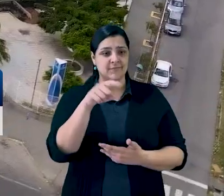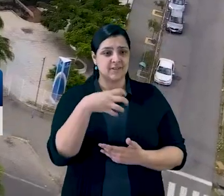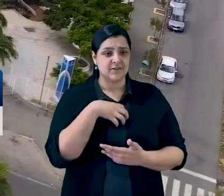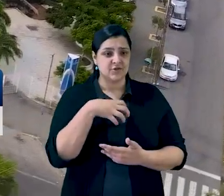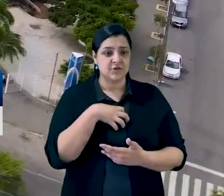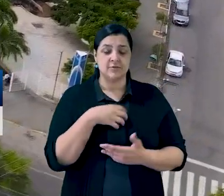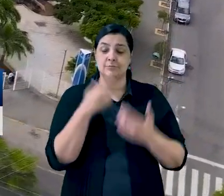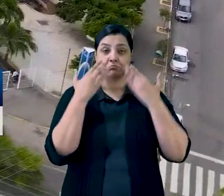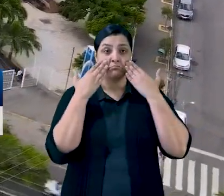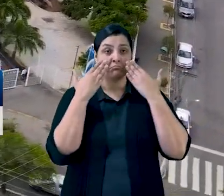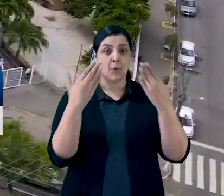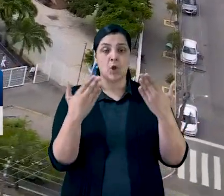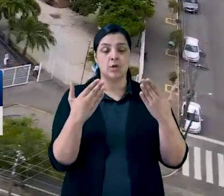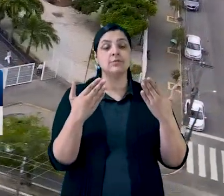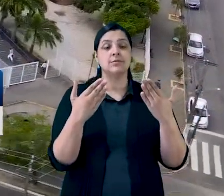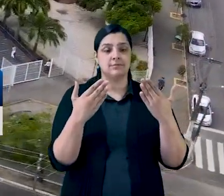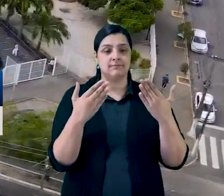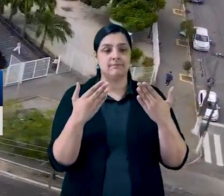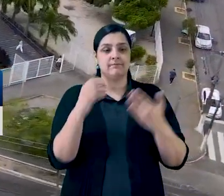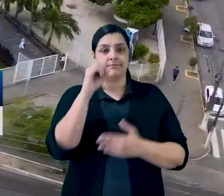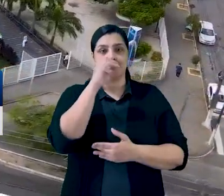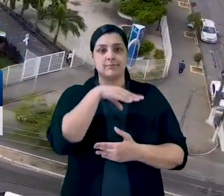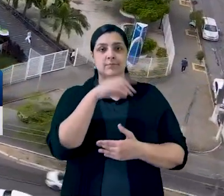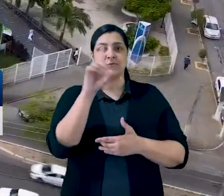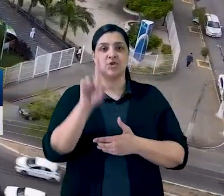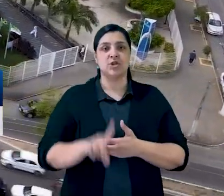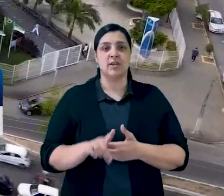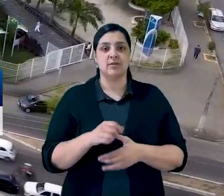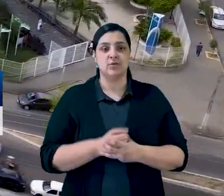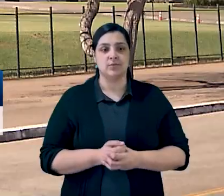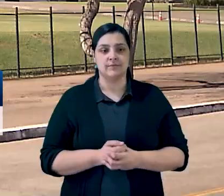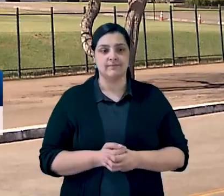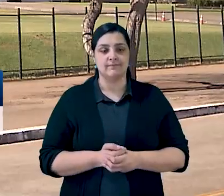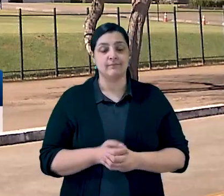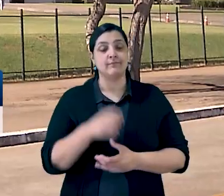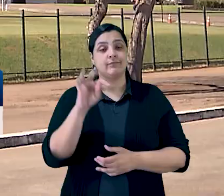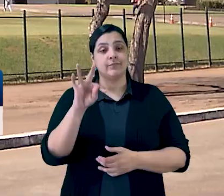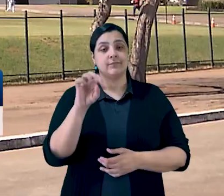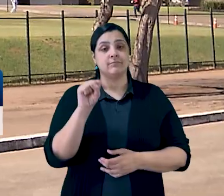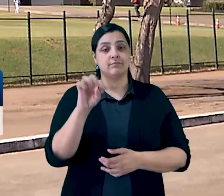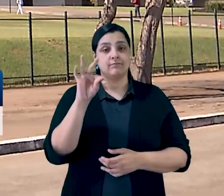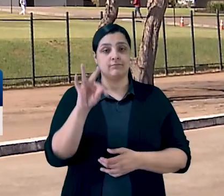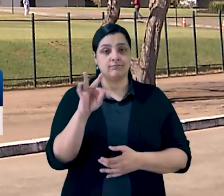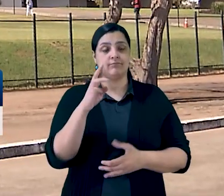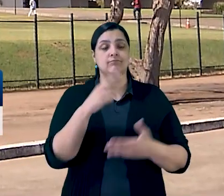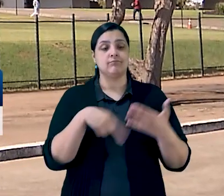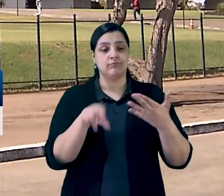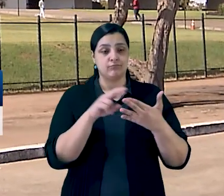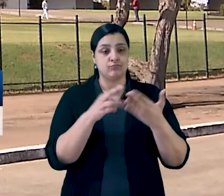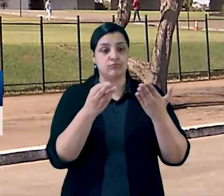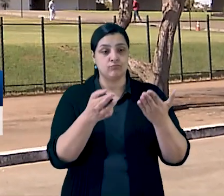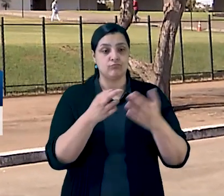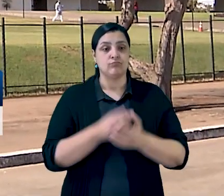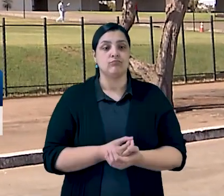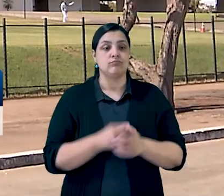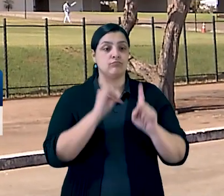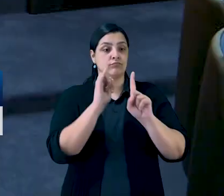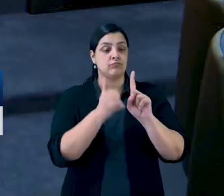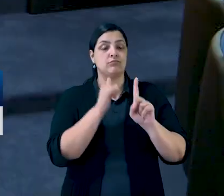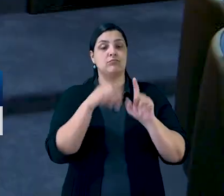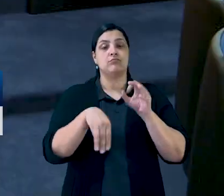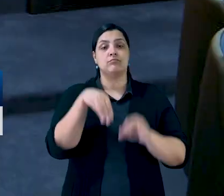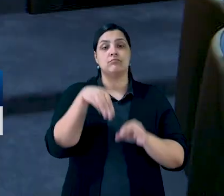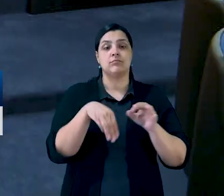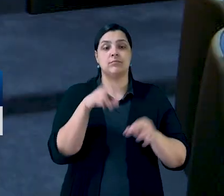regional, esse procedimento evidenciou a ocorrência de abuso de direito. O processo chegou ao Tribunal Superior do Trabalho e ficou